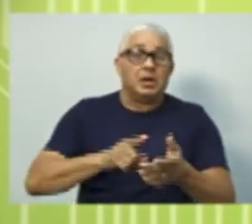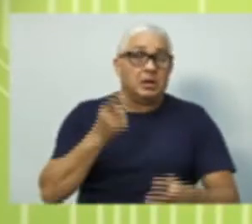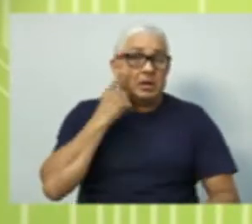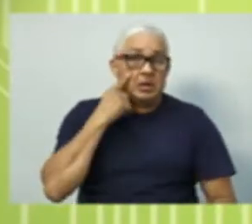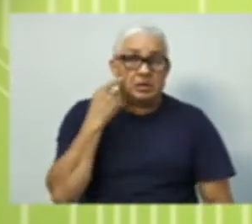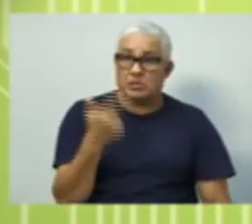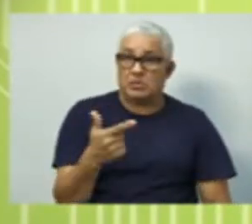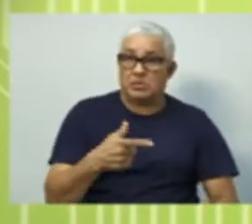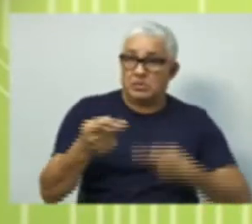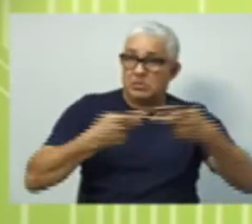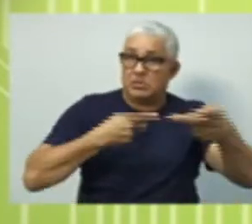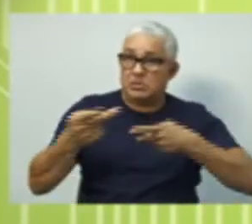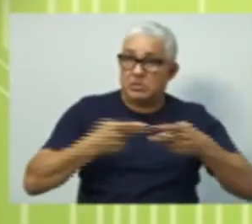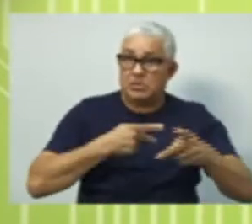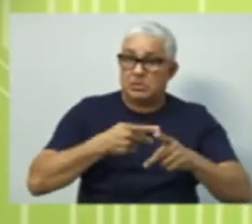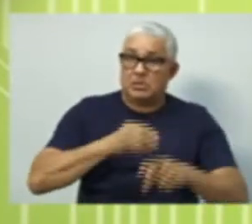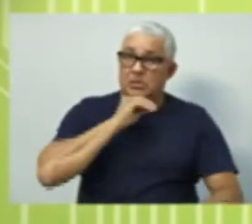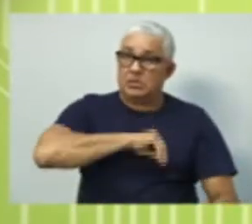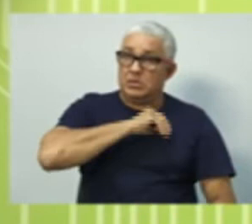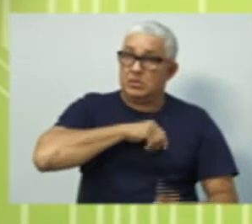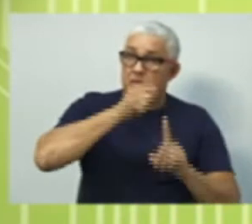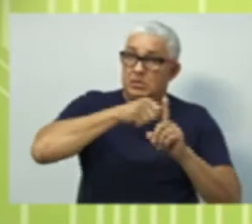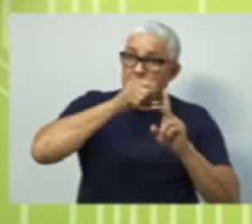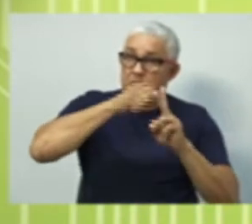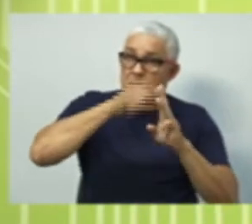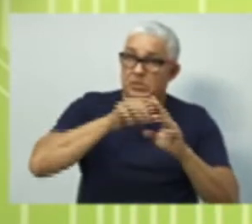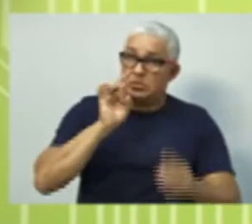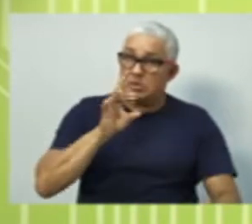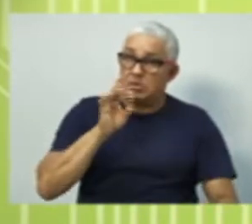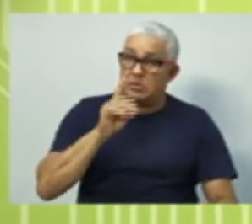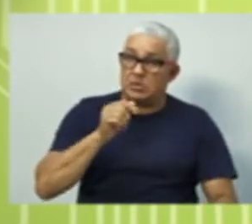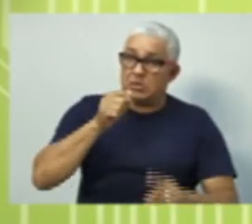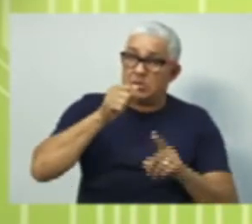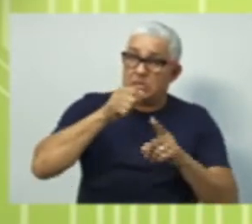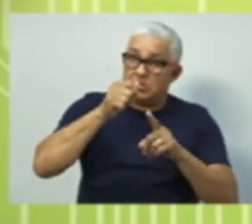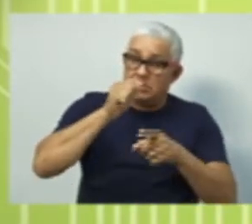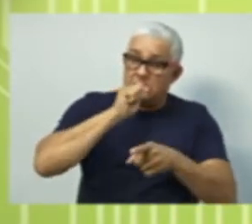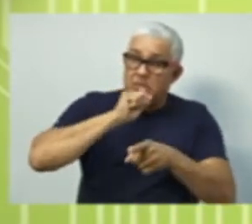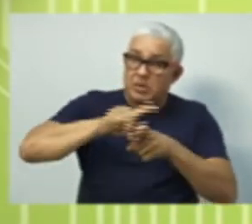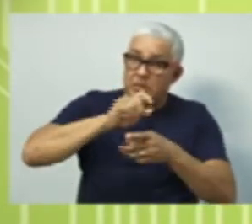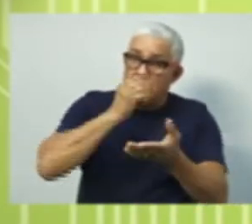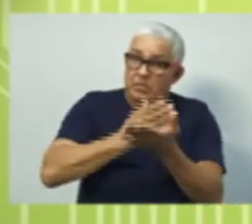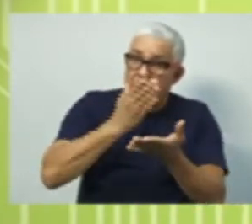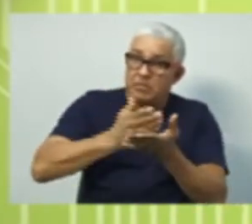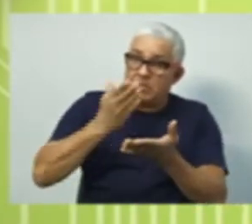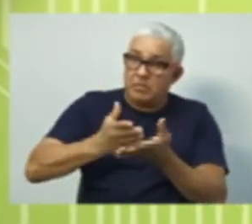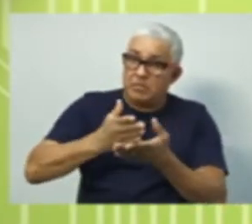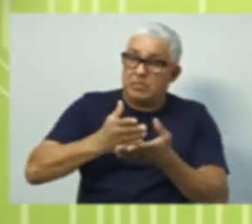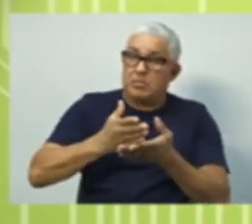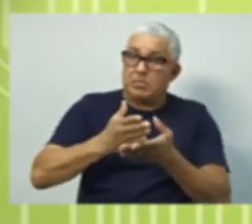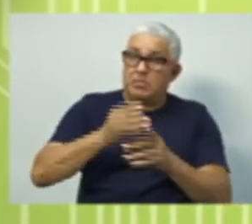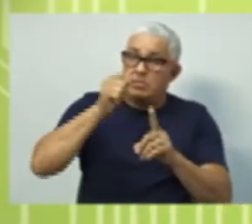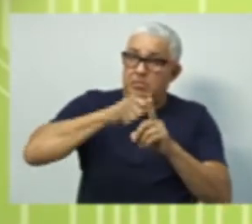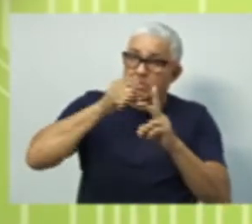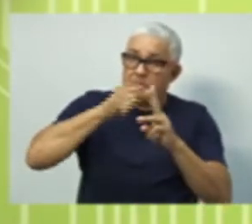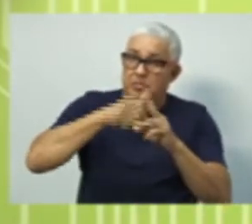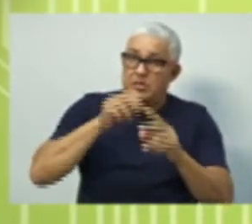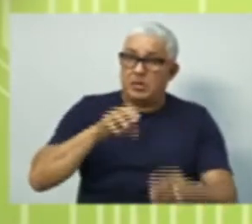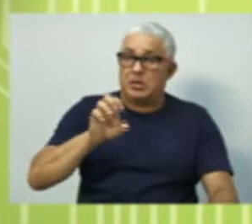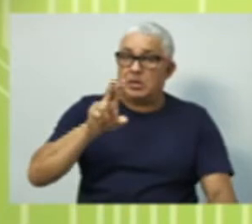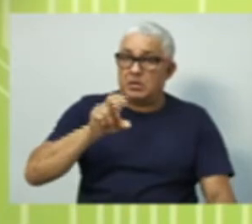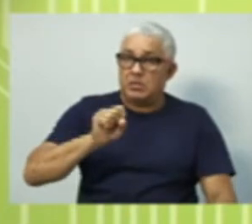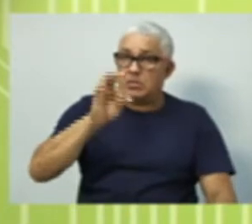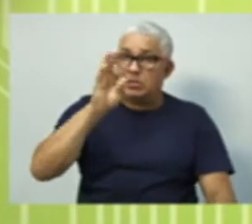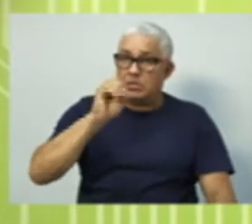também, as empresas têm que pagar o quê? 13º, tem encargos funcionários. Então com isso ele vai fazer o quê? Subir os preços para atender. Veja que